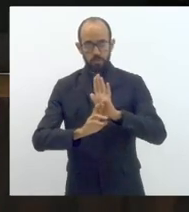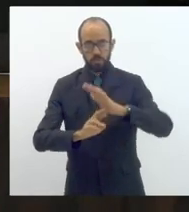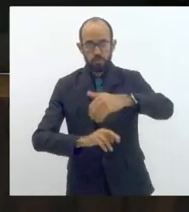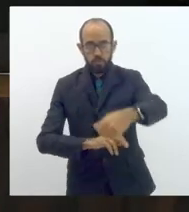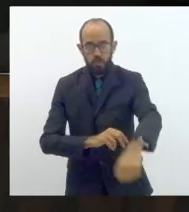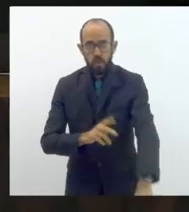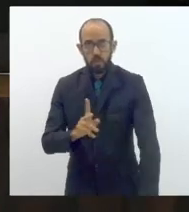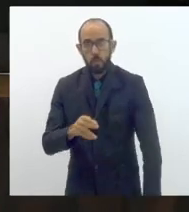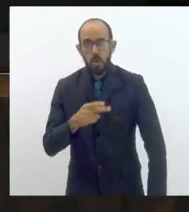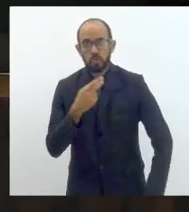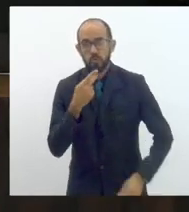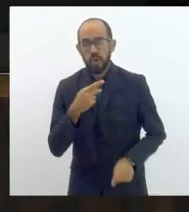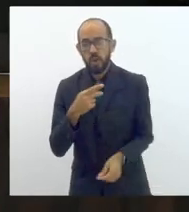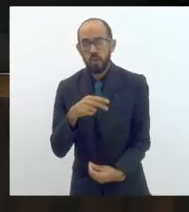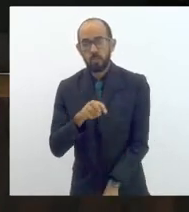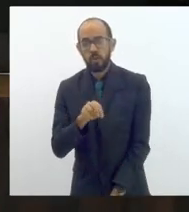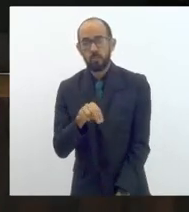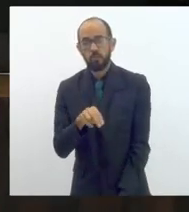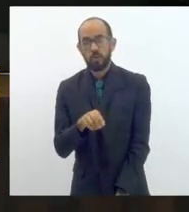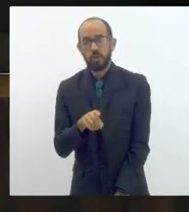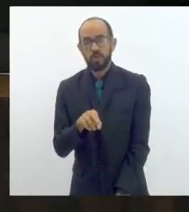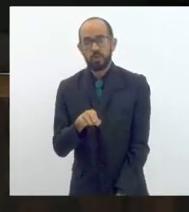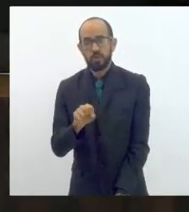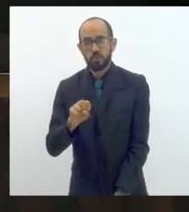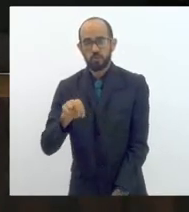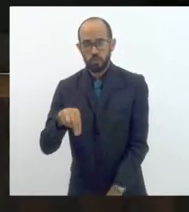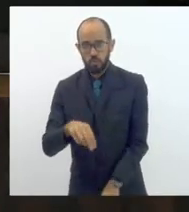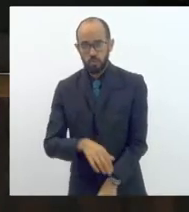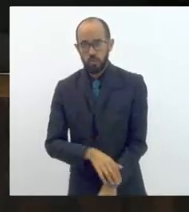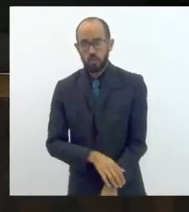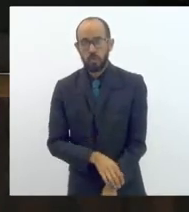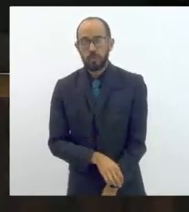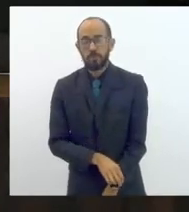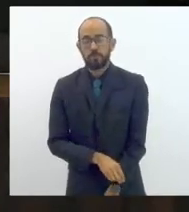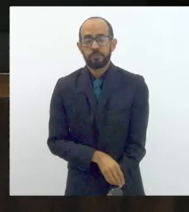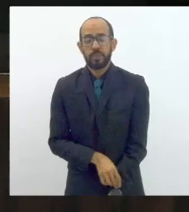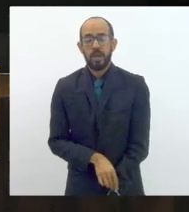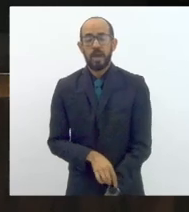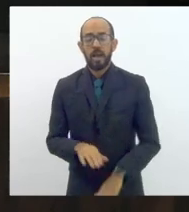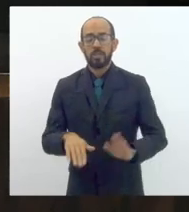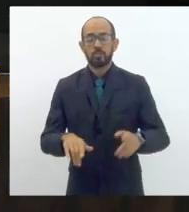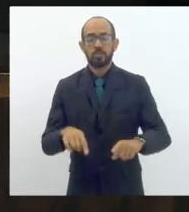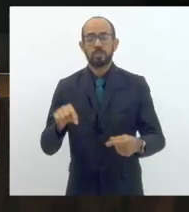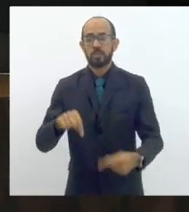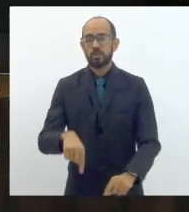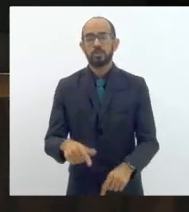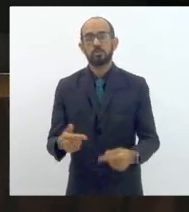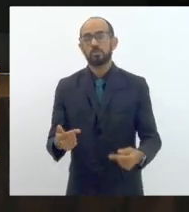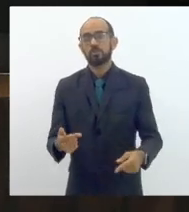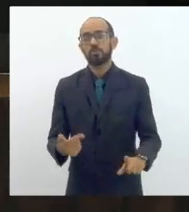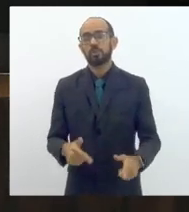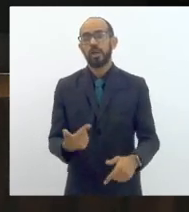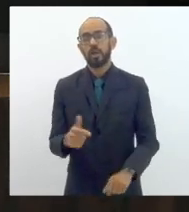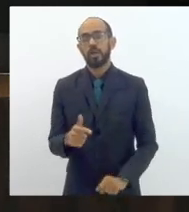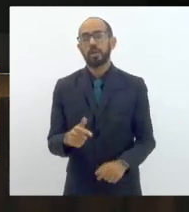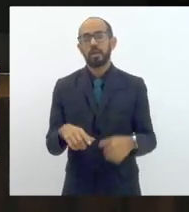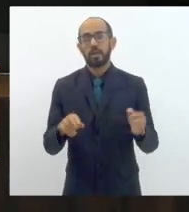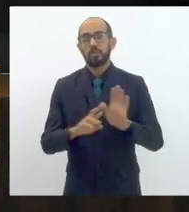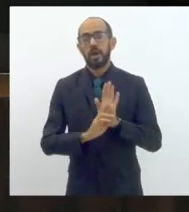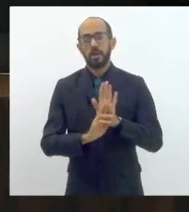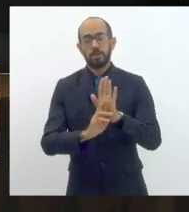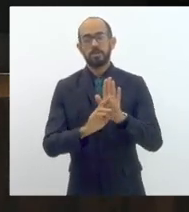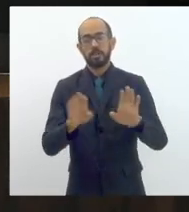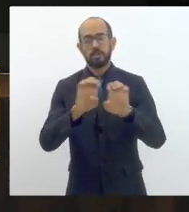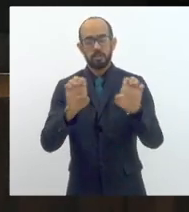bem falado aqui por Wanderson, muitas vezes o espaço do parlamento não representa as estruturas